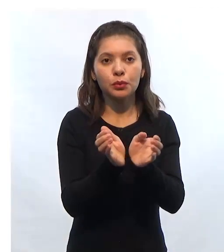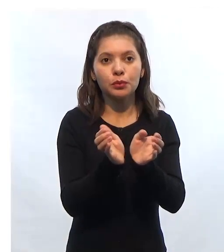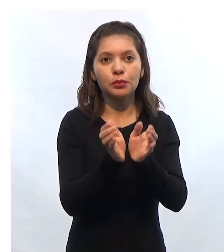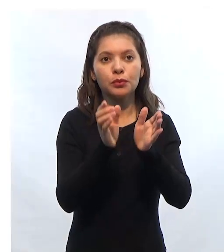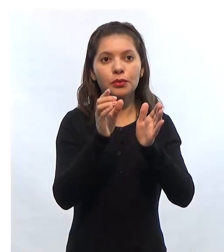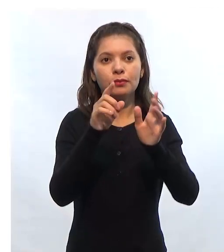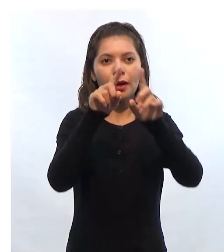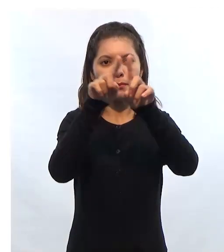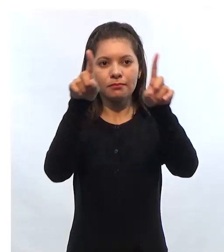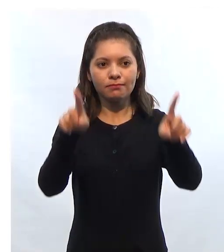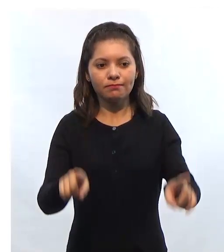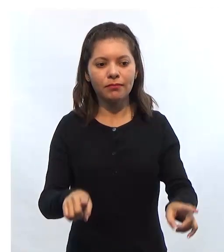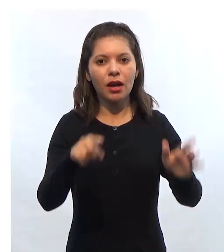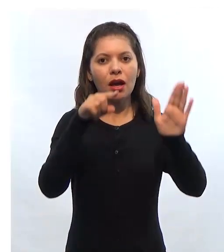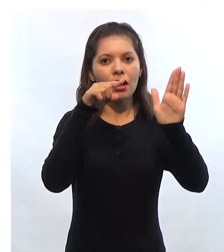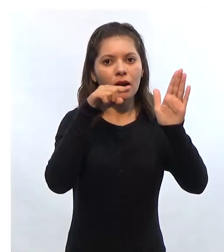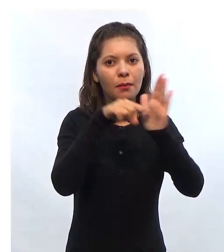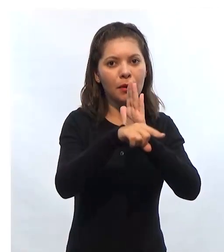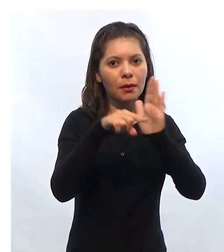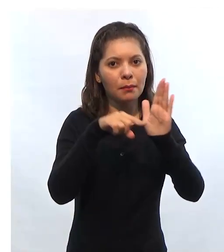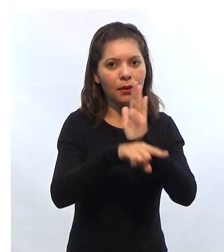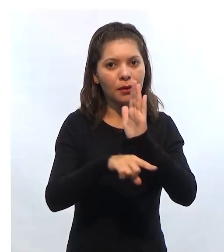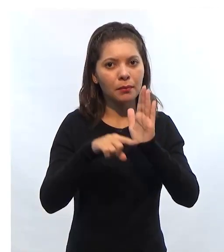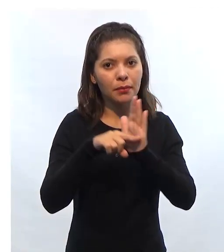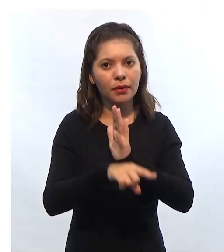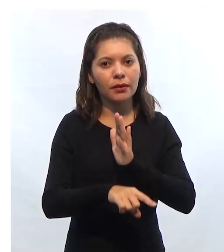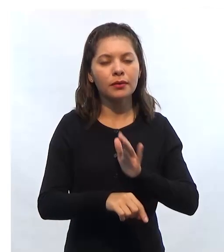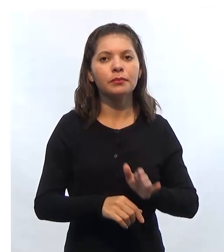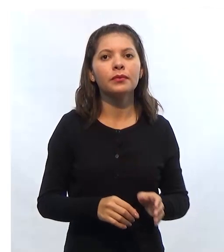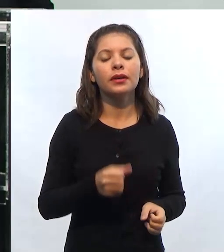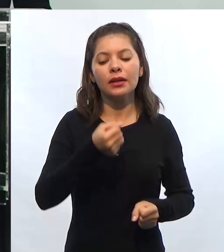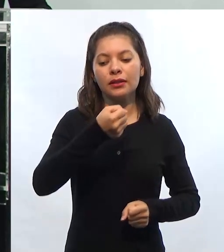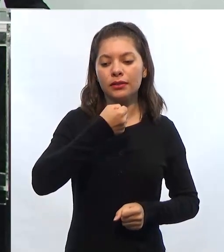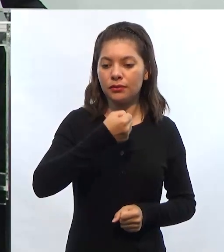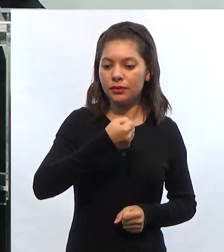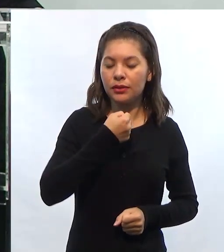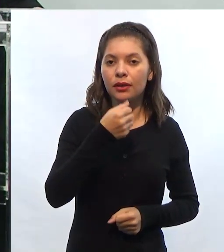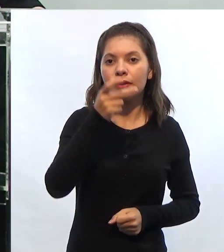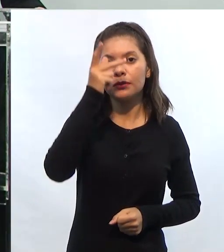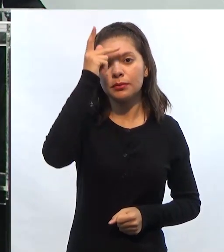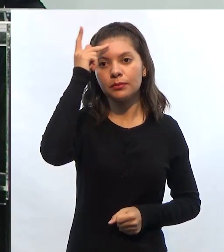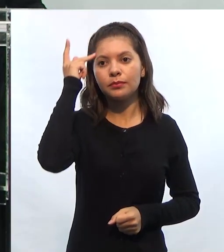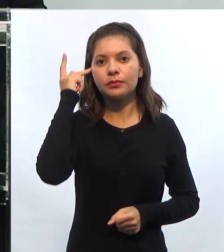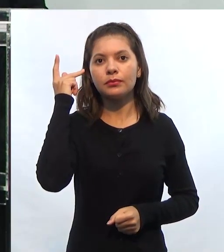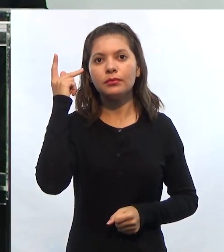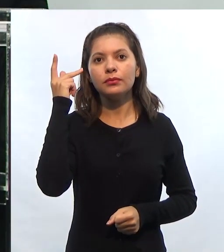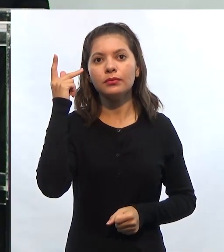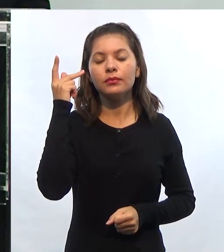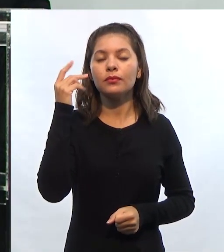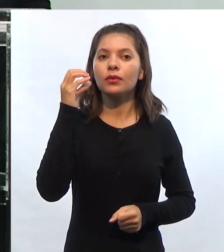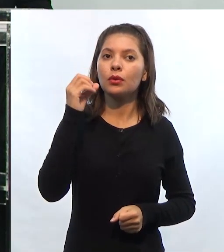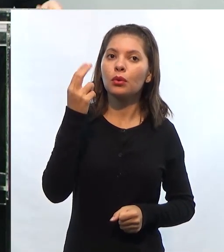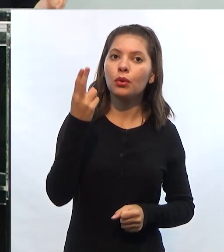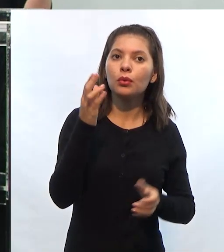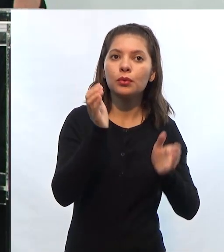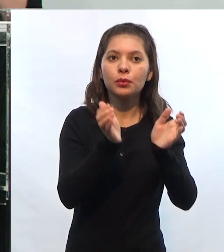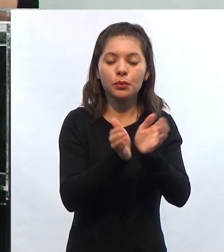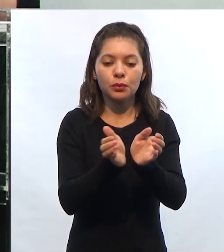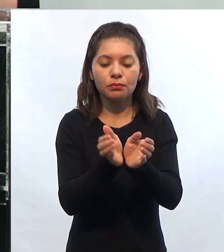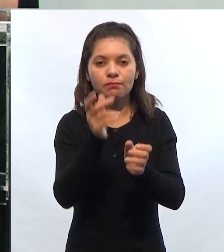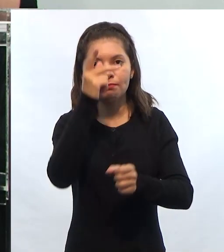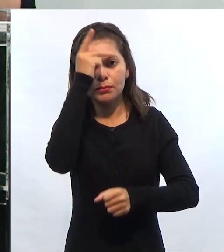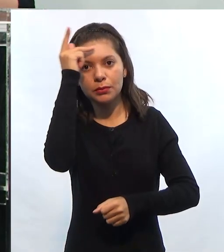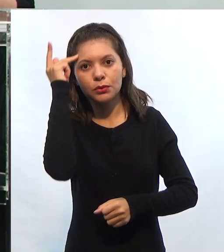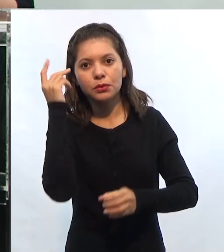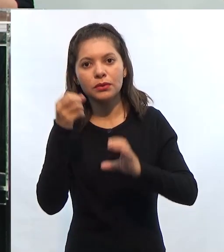grupos focais e questionários próprios. Então, a gente vai fazer questionários para entrevistar as pessoas diretamente, ou vai fazer grupos